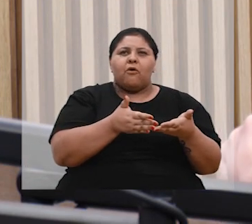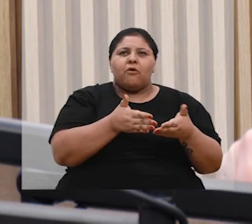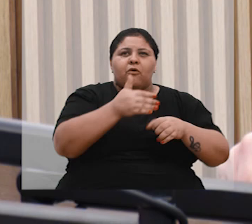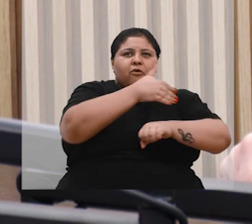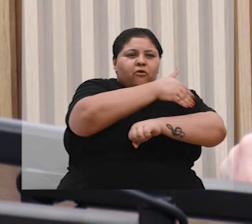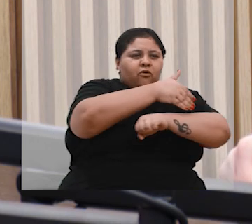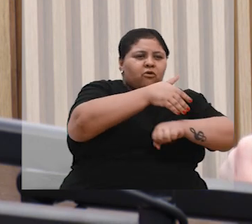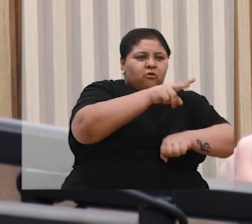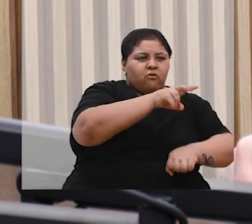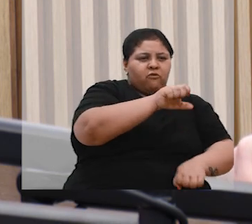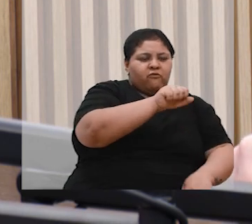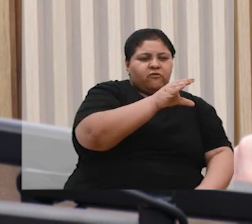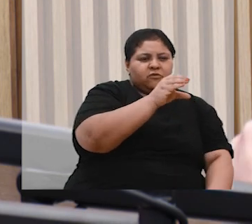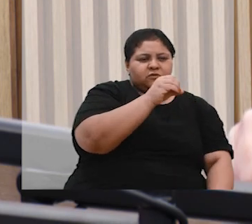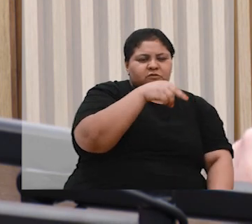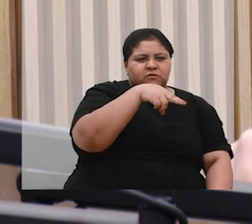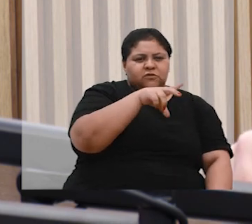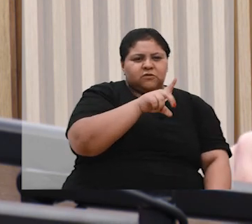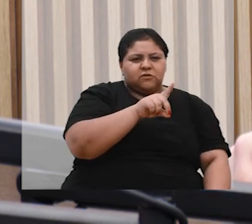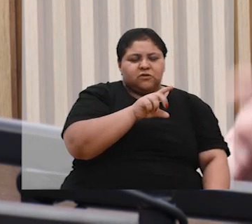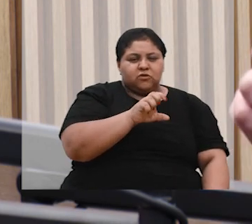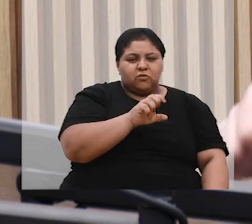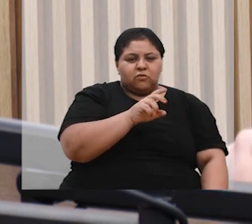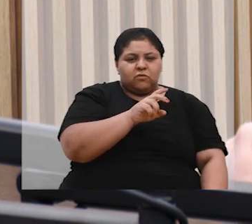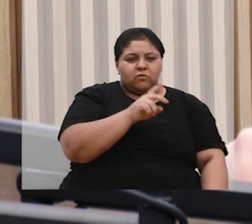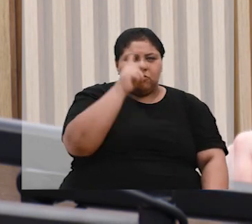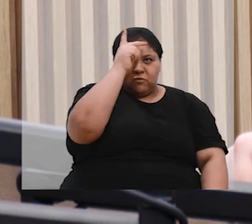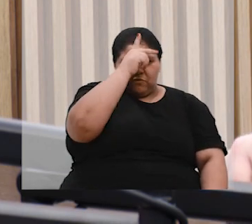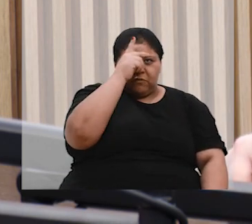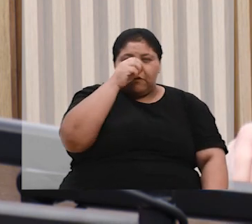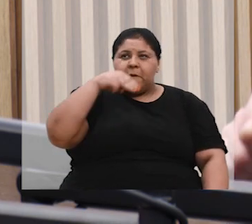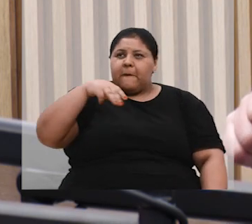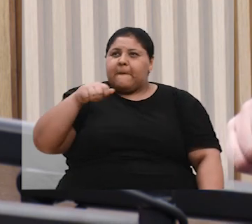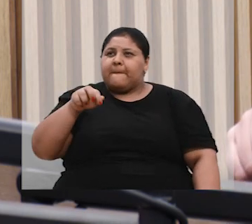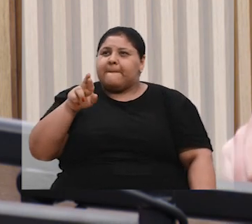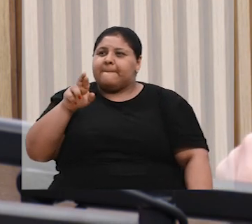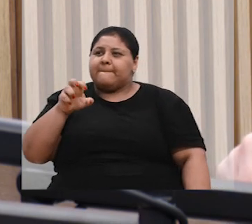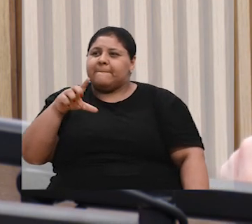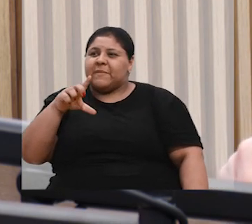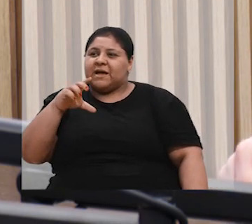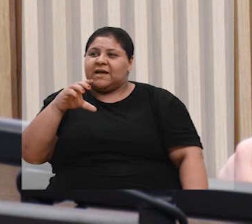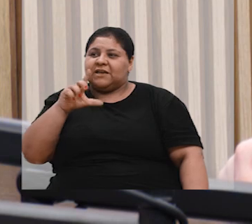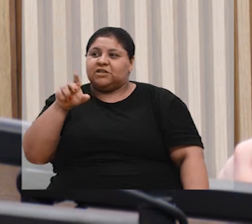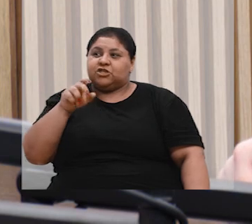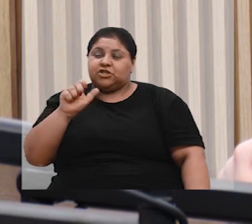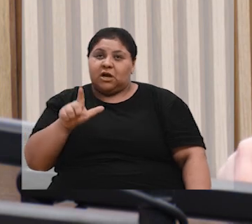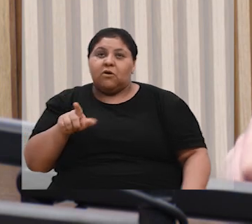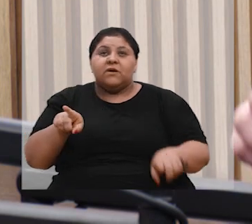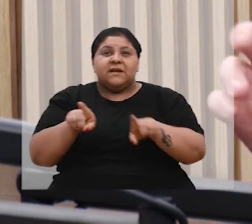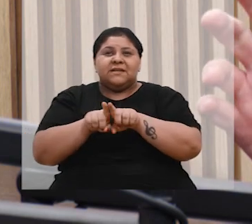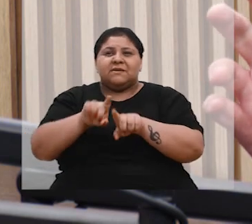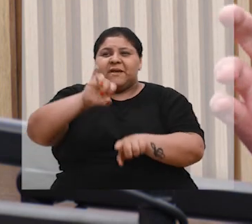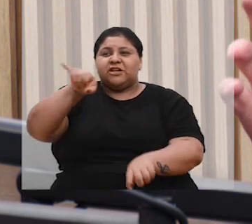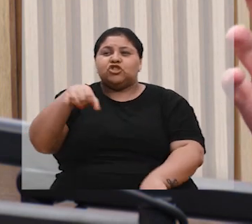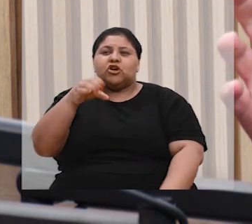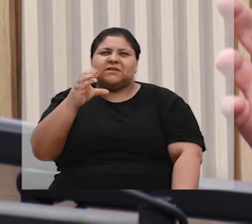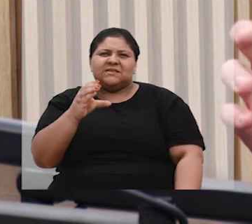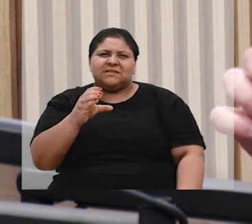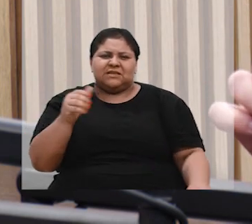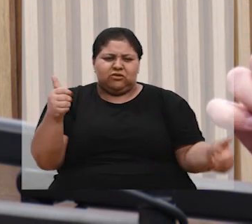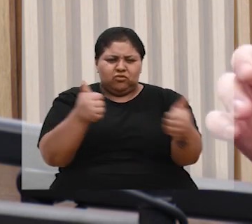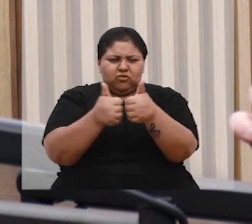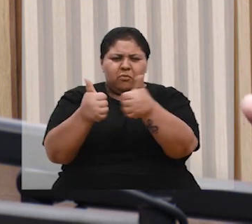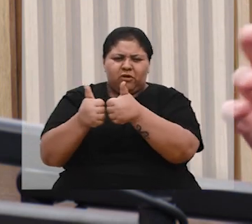Rua Visconde de Pelotas, a Rua Marechal Floriano e Júlio de Castilhos. Hoje, eu acho que, se não me